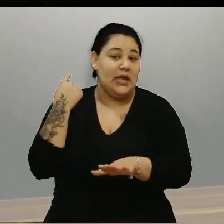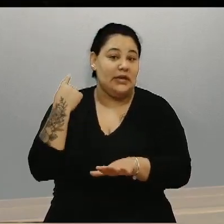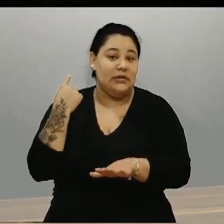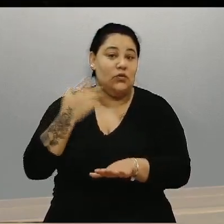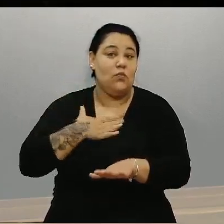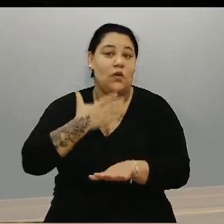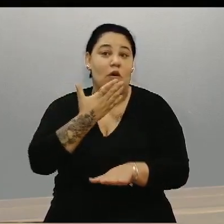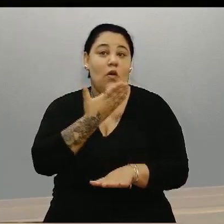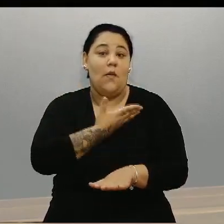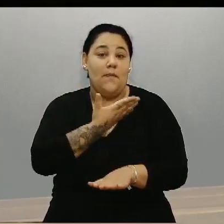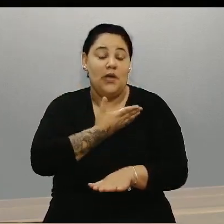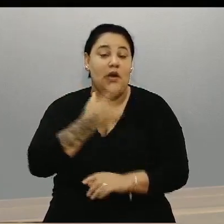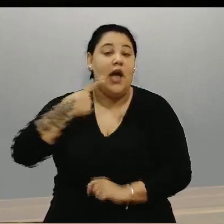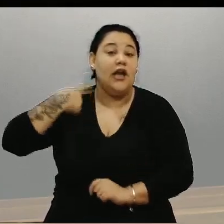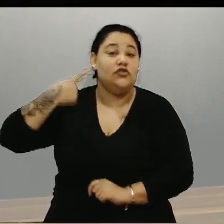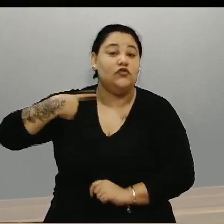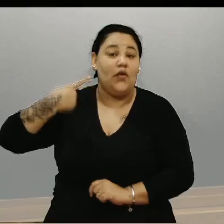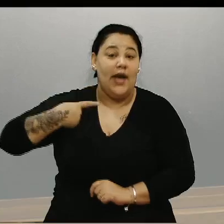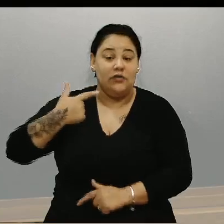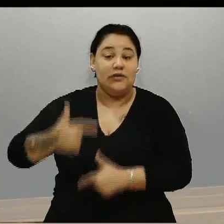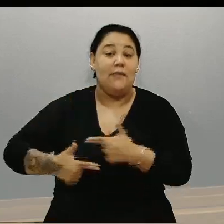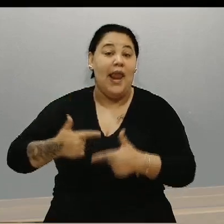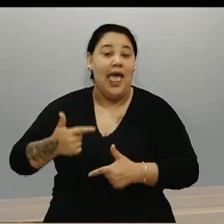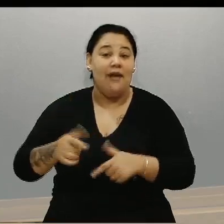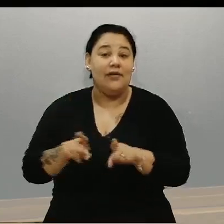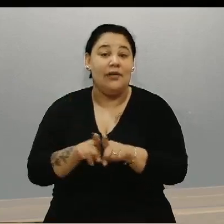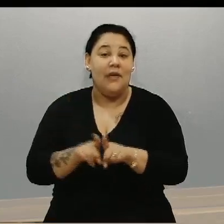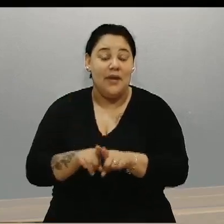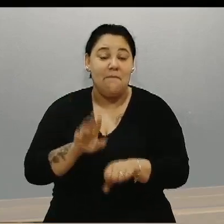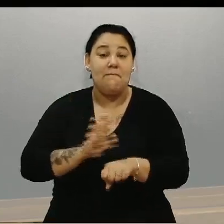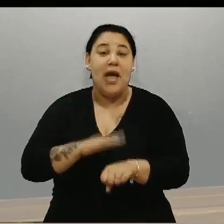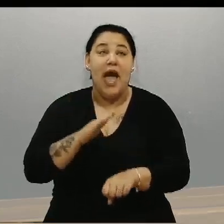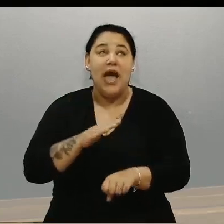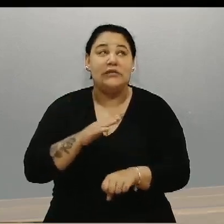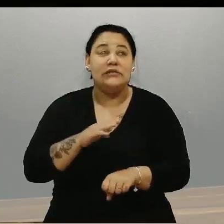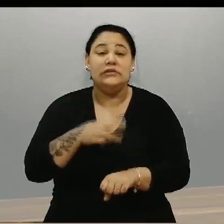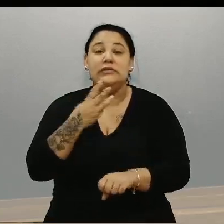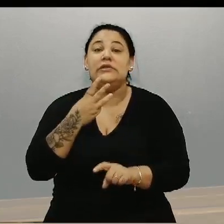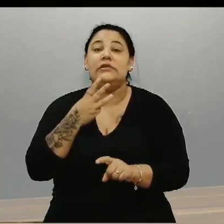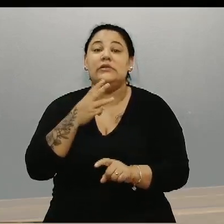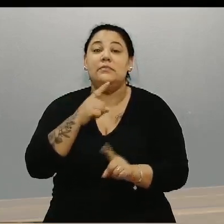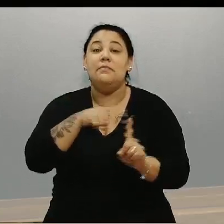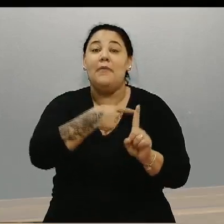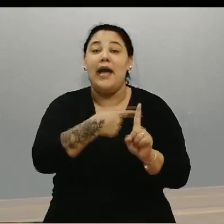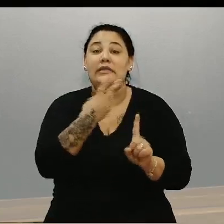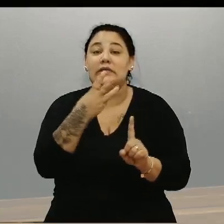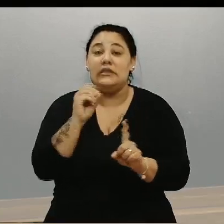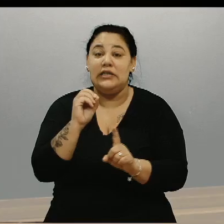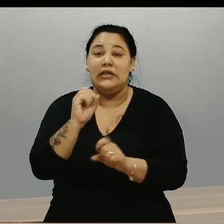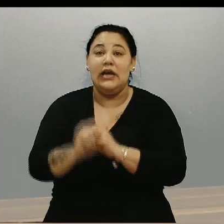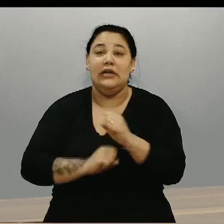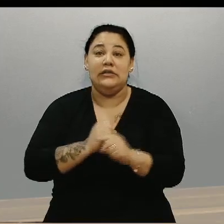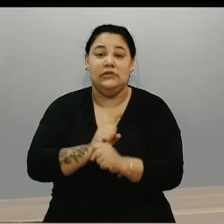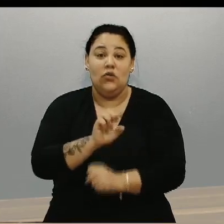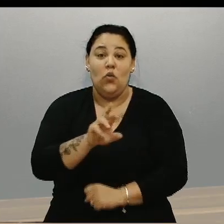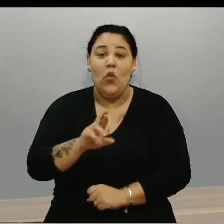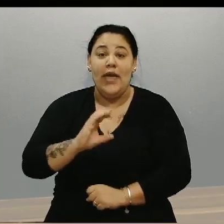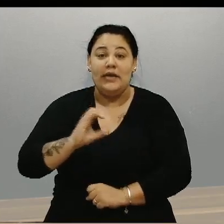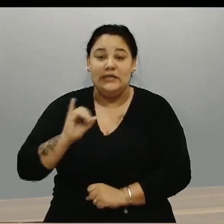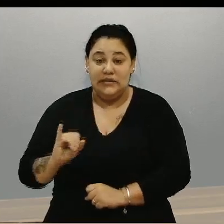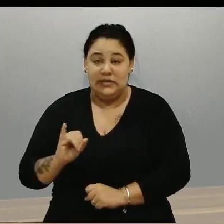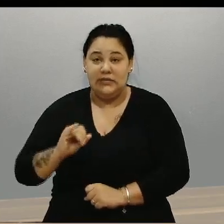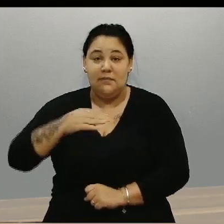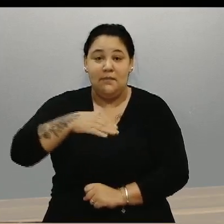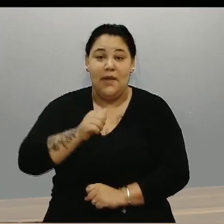meu amigo, advogado trabalhista, com mais de 30 anos, o Erci Marcos Sabedotti,